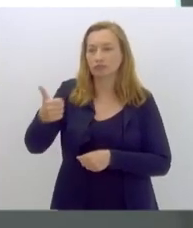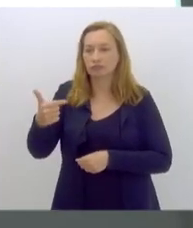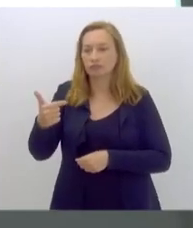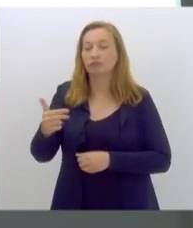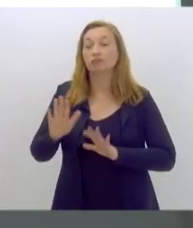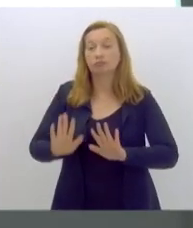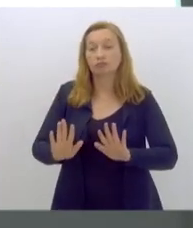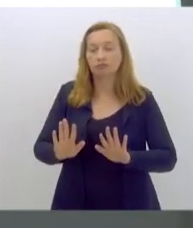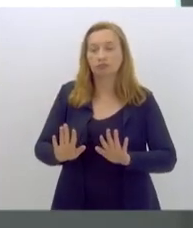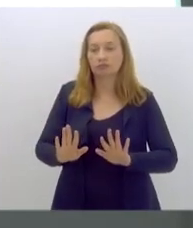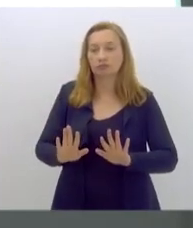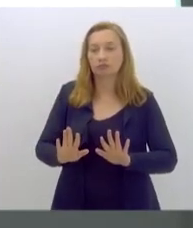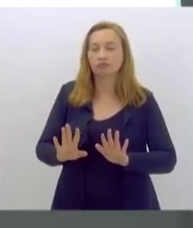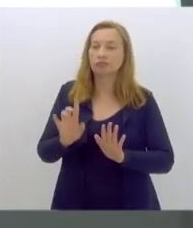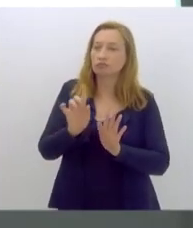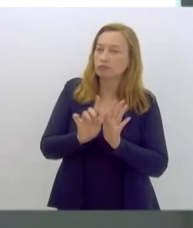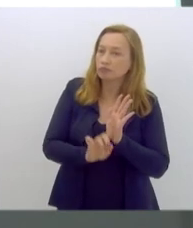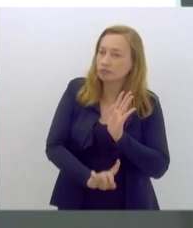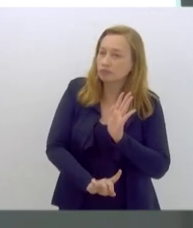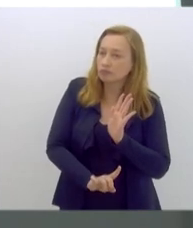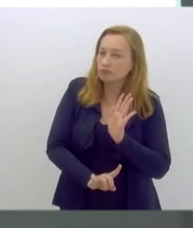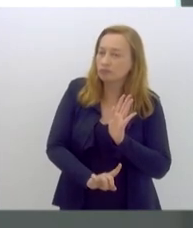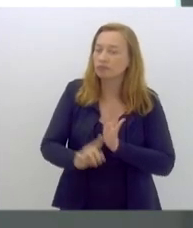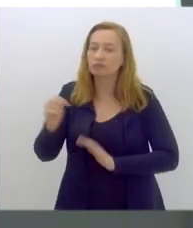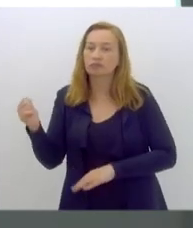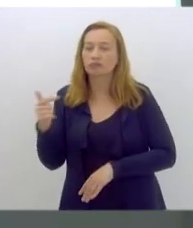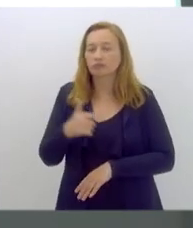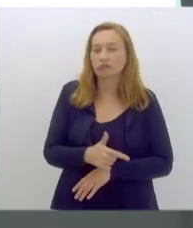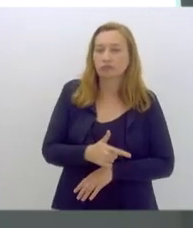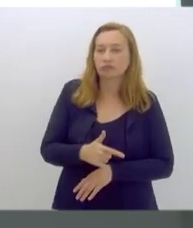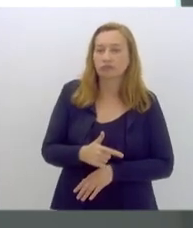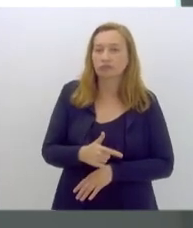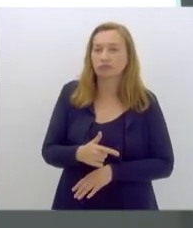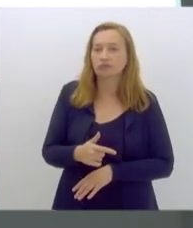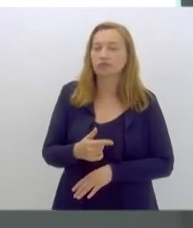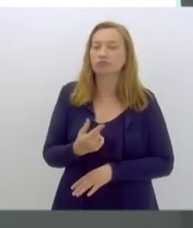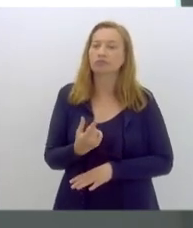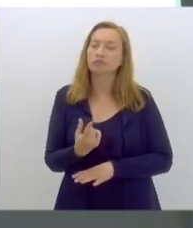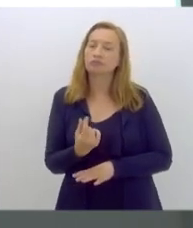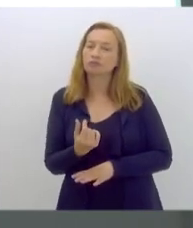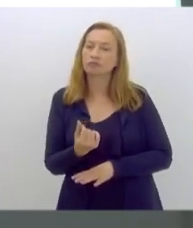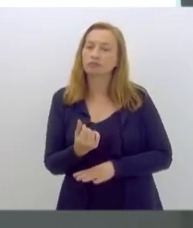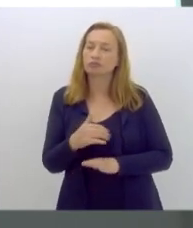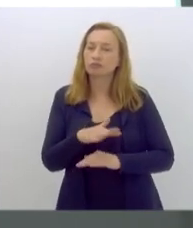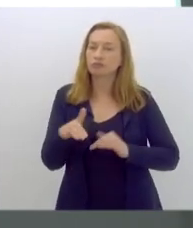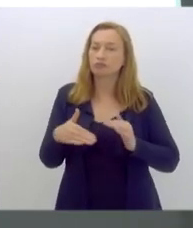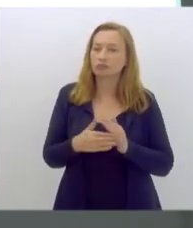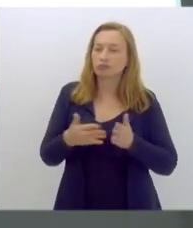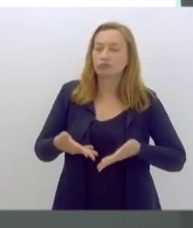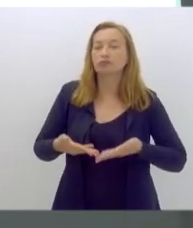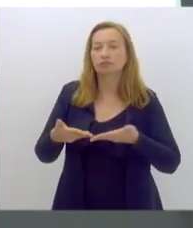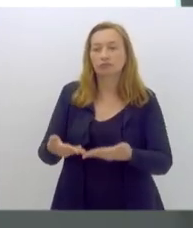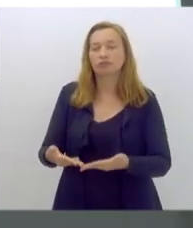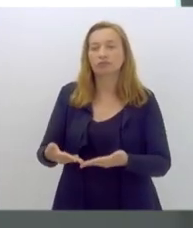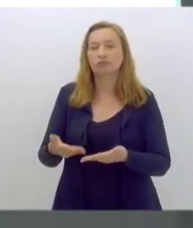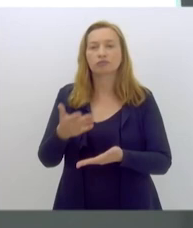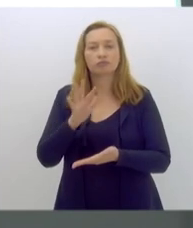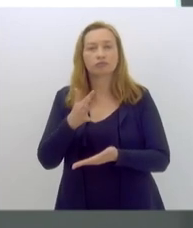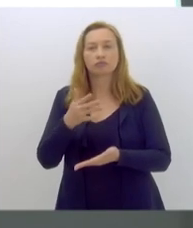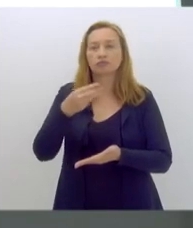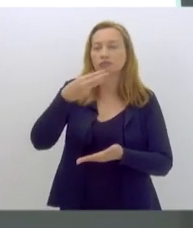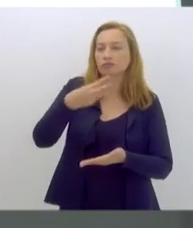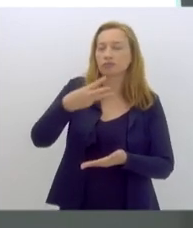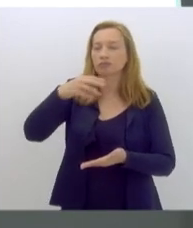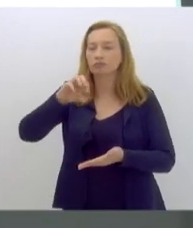Entretanto é menor do que a receita que será o ferida que nós temos uma Estimativa de